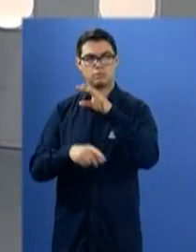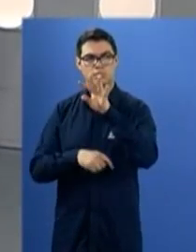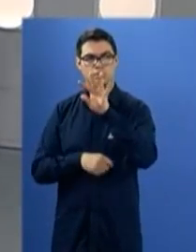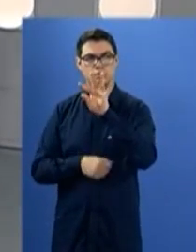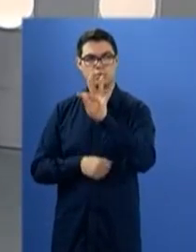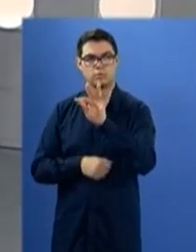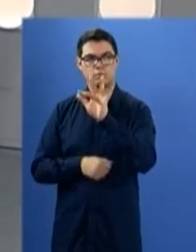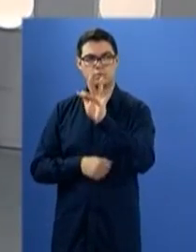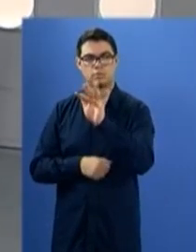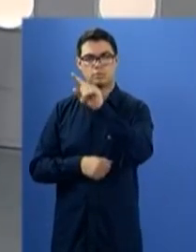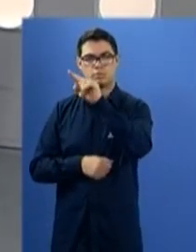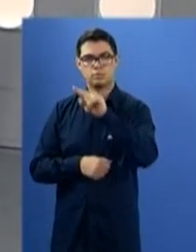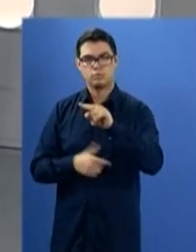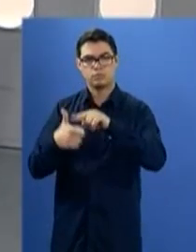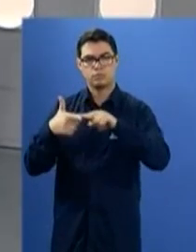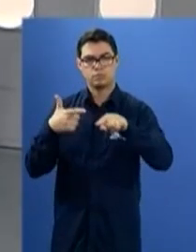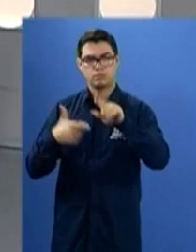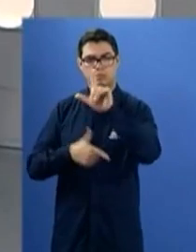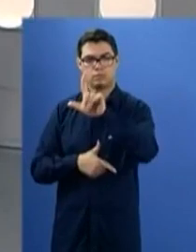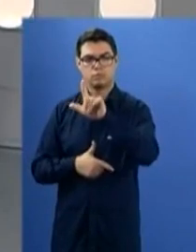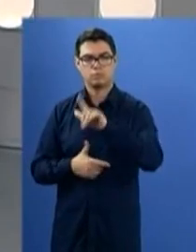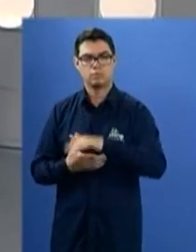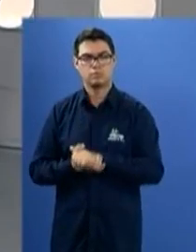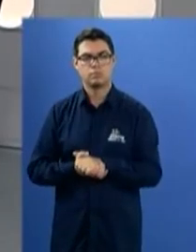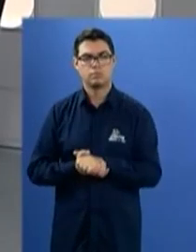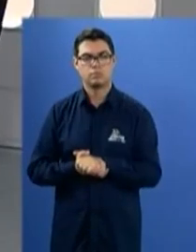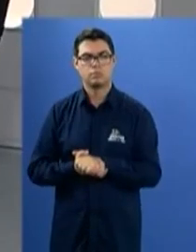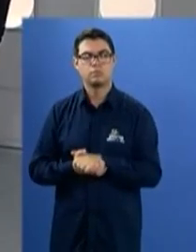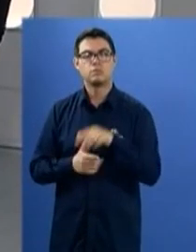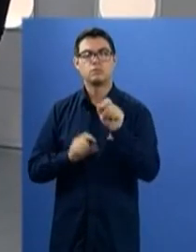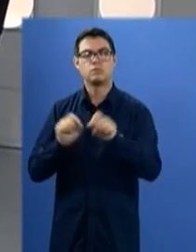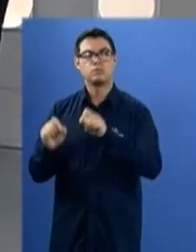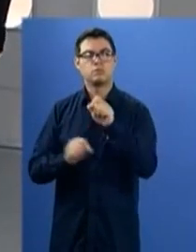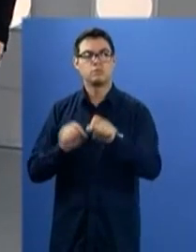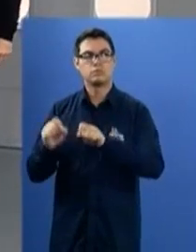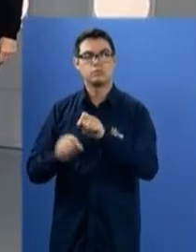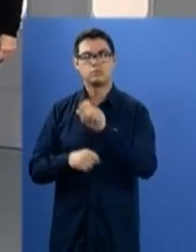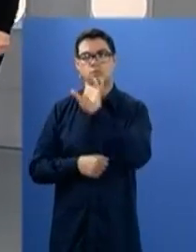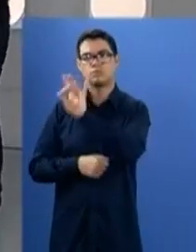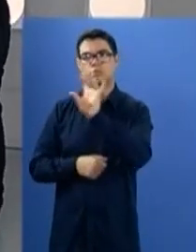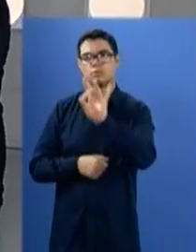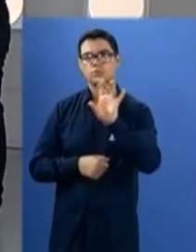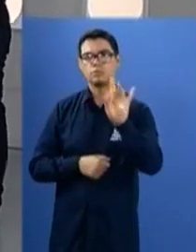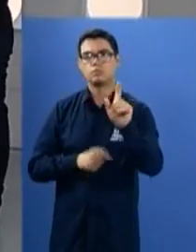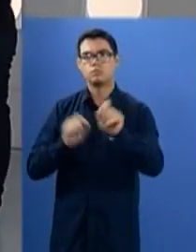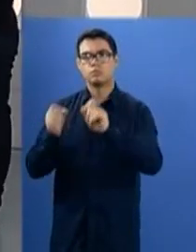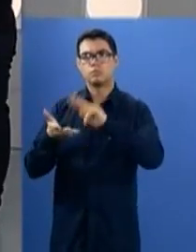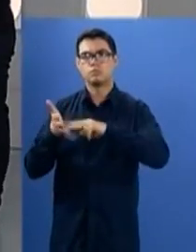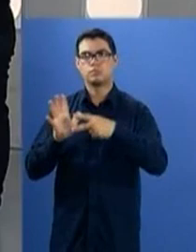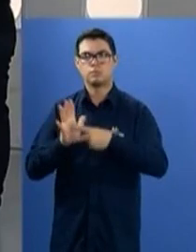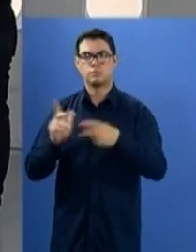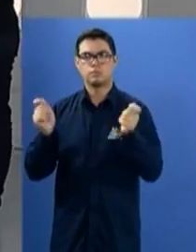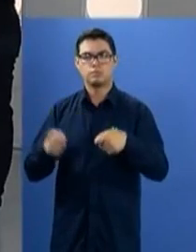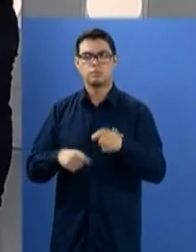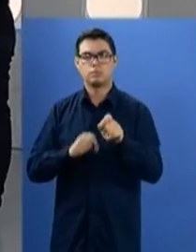TF dividido por L. Ok. Quem são essas siglas e o que elas